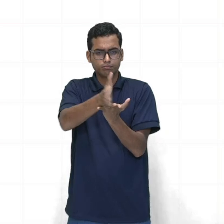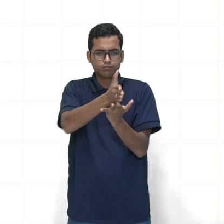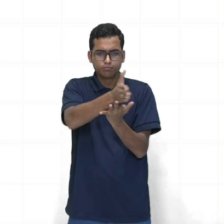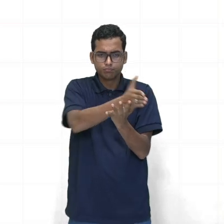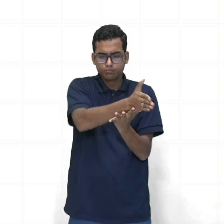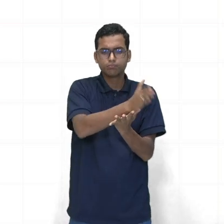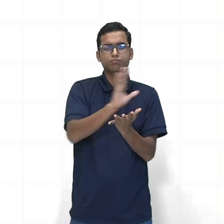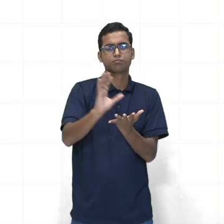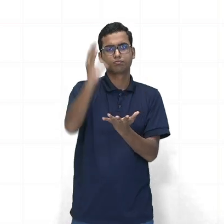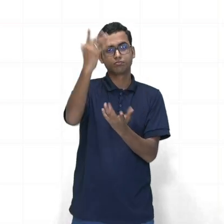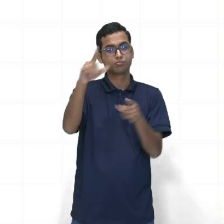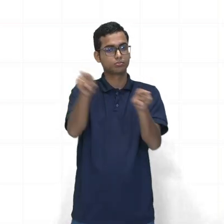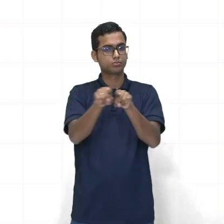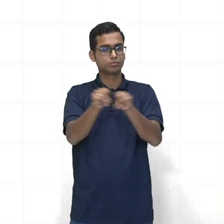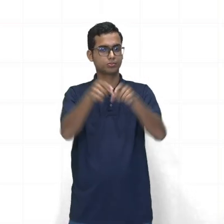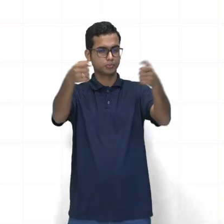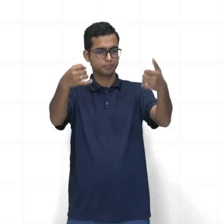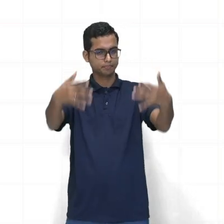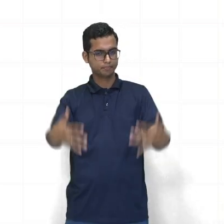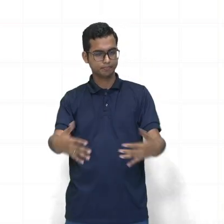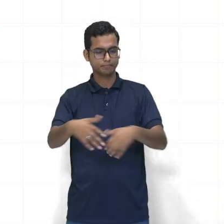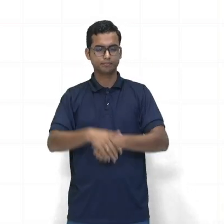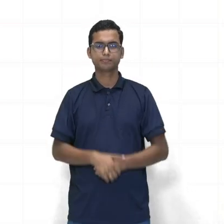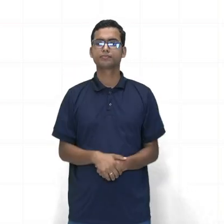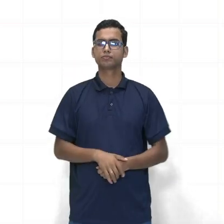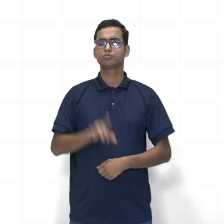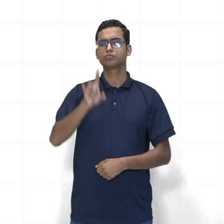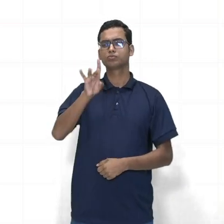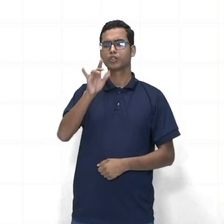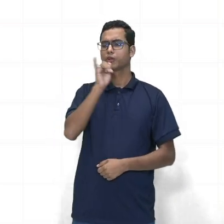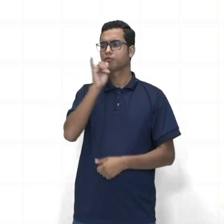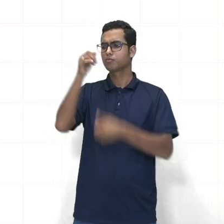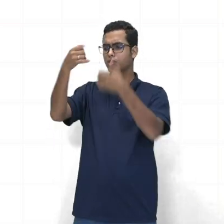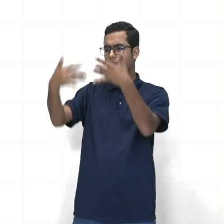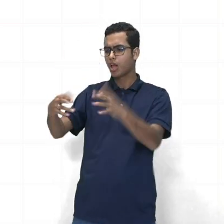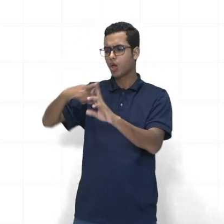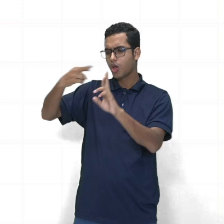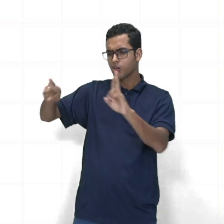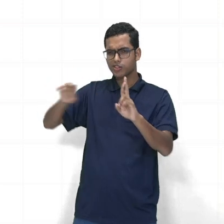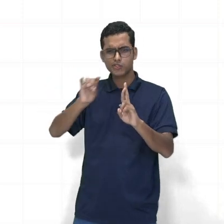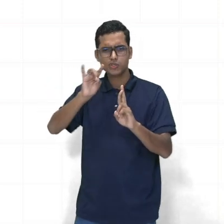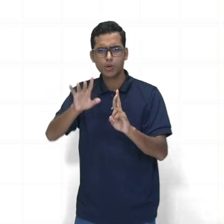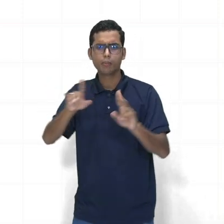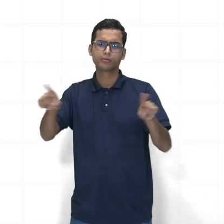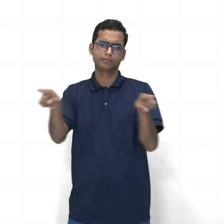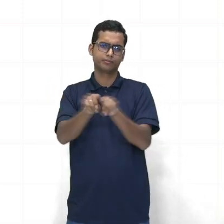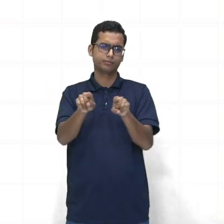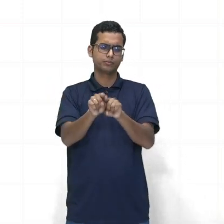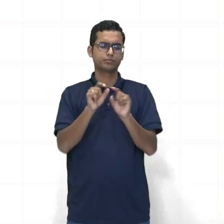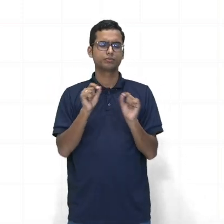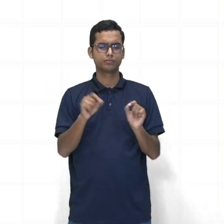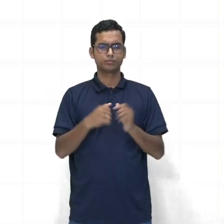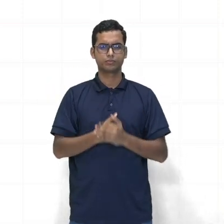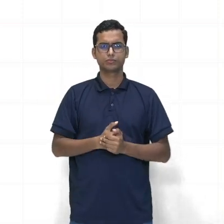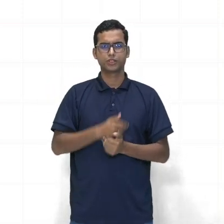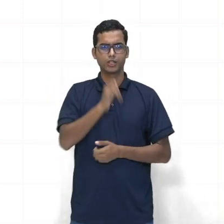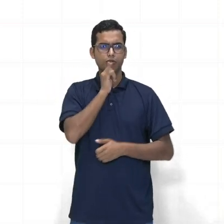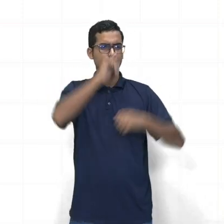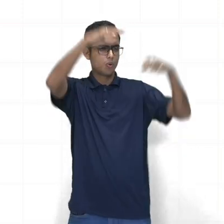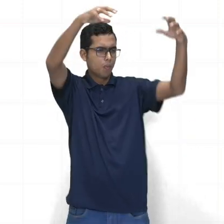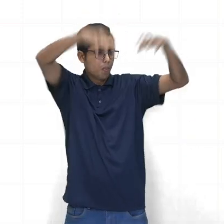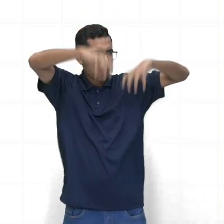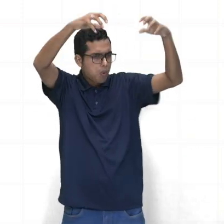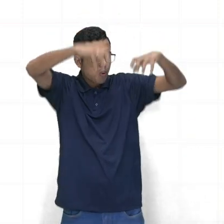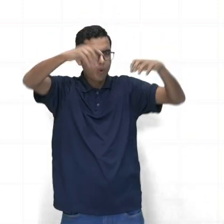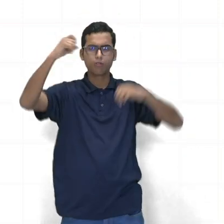e explicações. Então, não vai ter mais apenas aquela explicação religiosa. Vamos supor, está chovendo, está